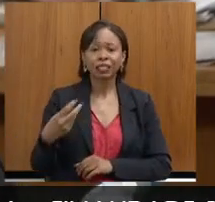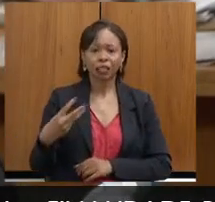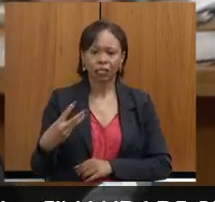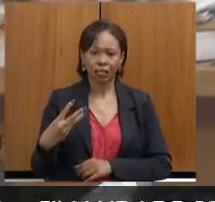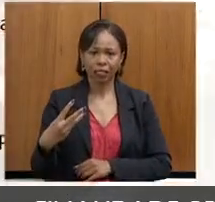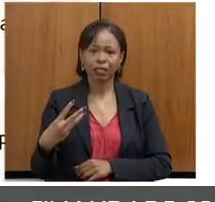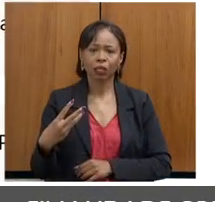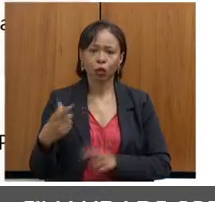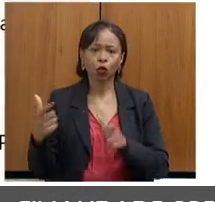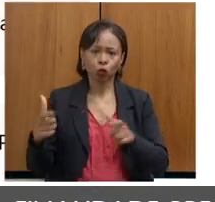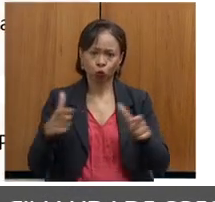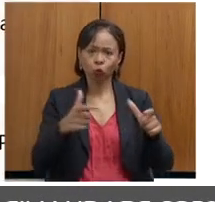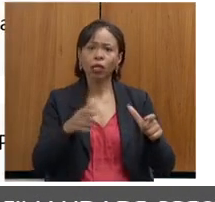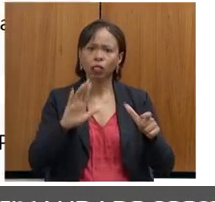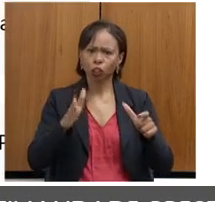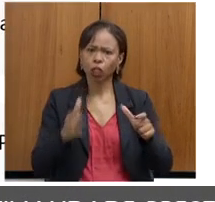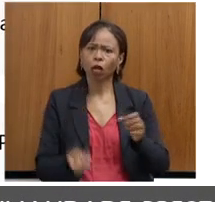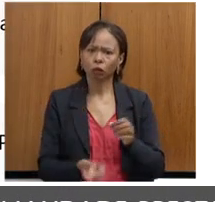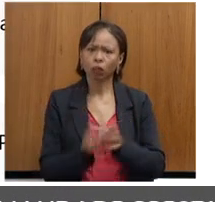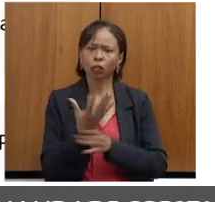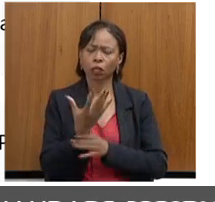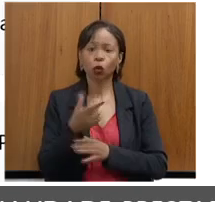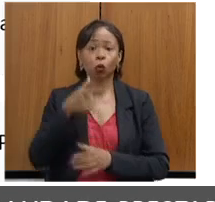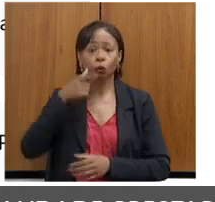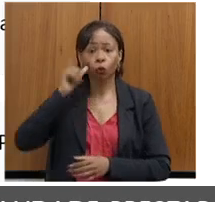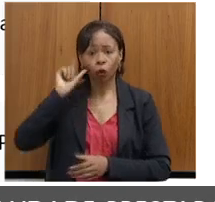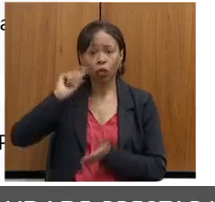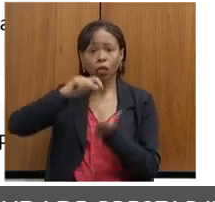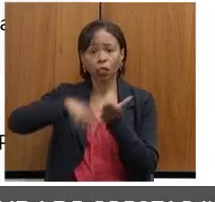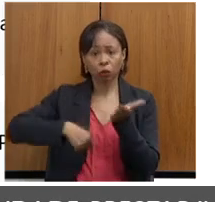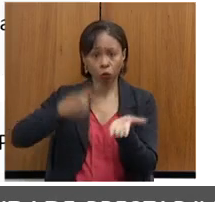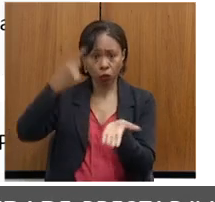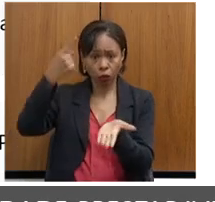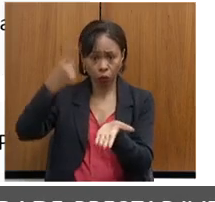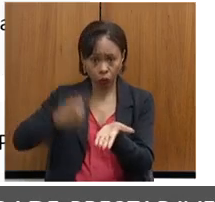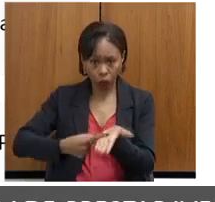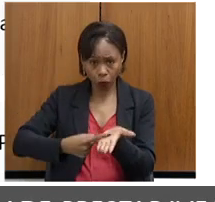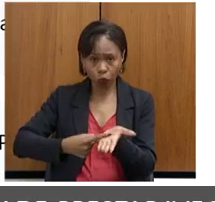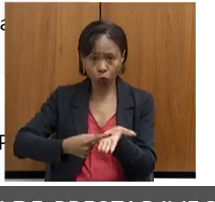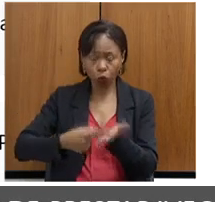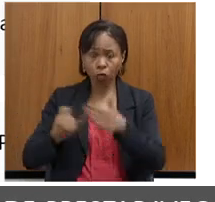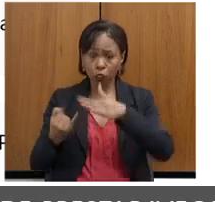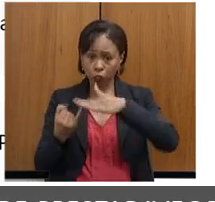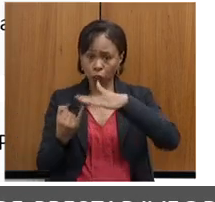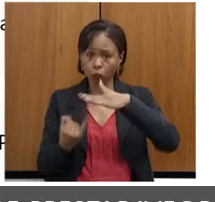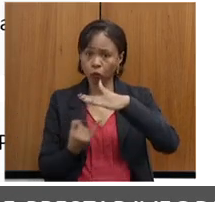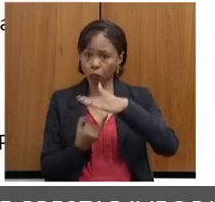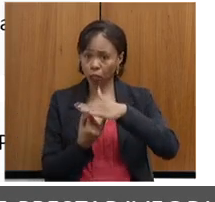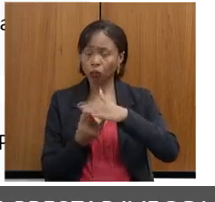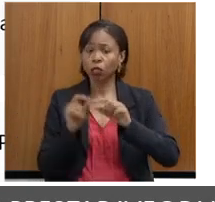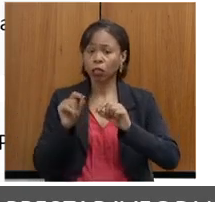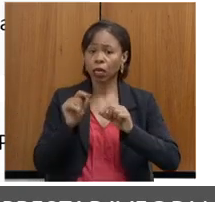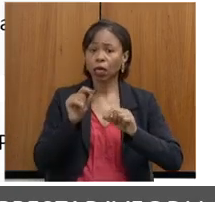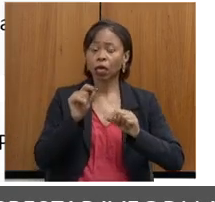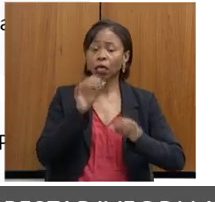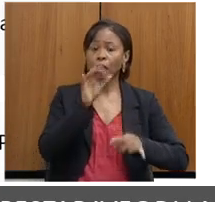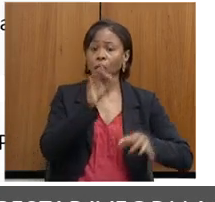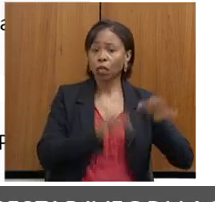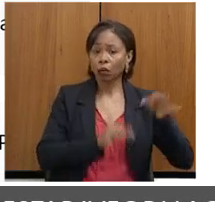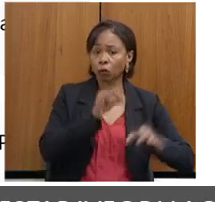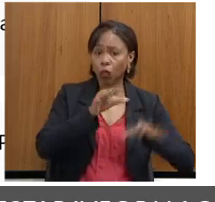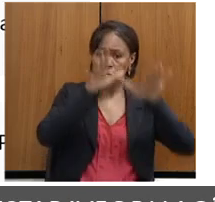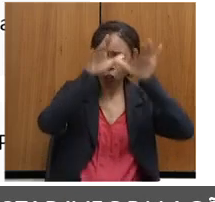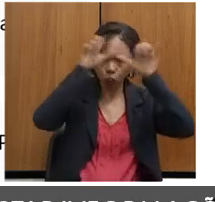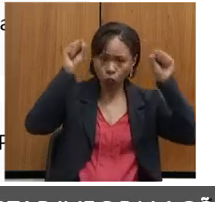já E implantamos ontem mesmo assinamos um acordo interinstitucional entre Tribunal de Justiça